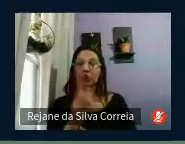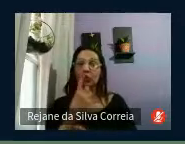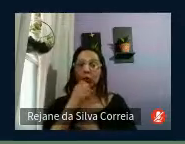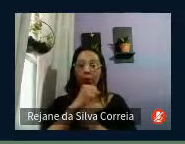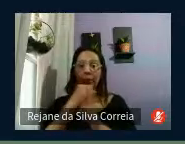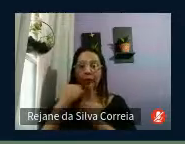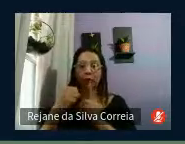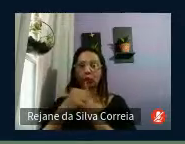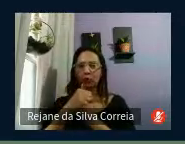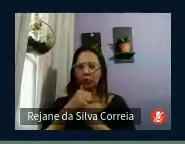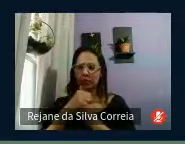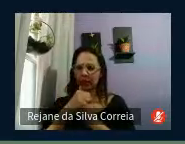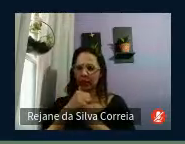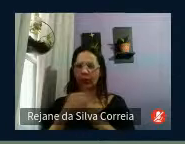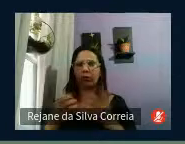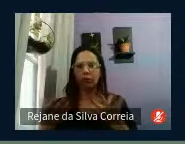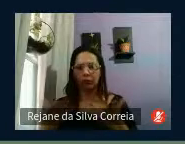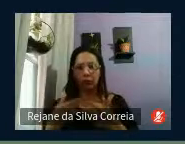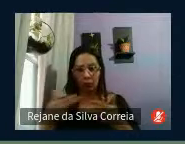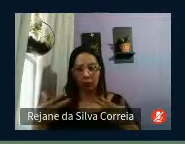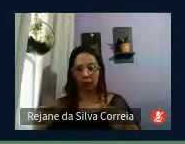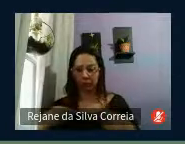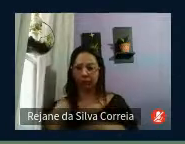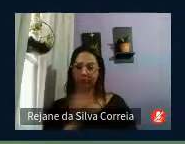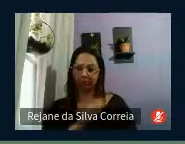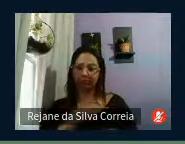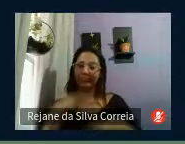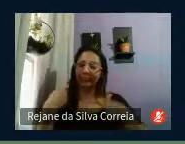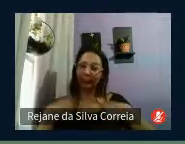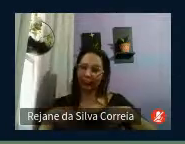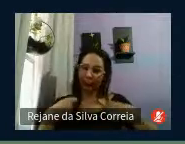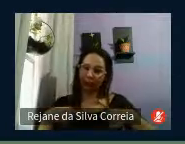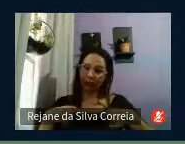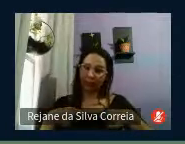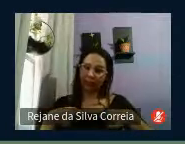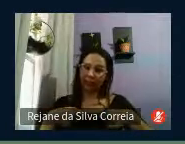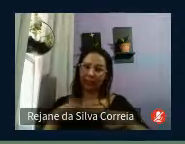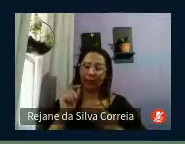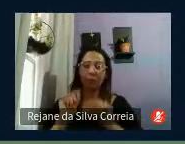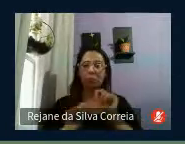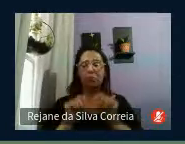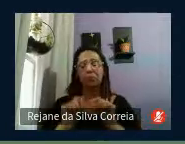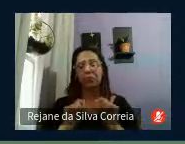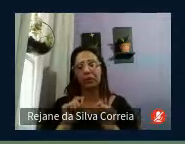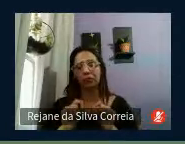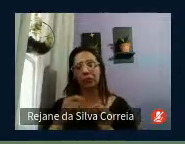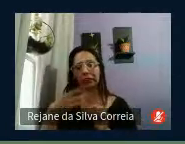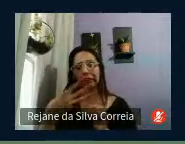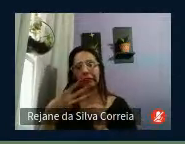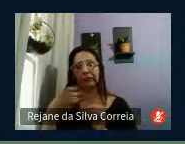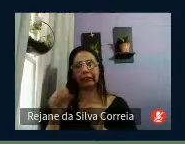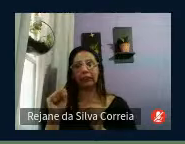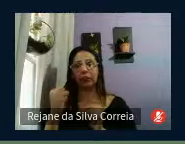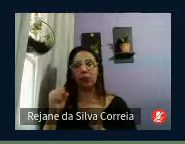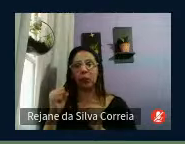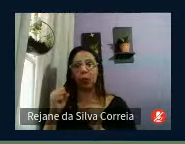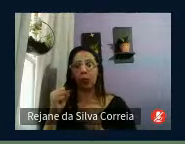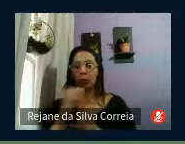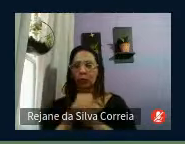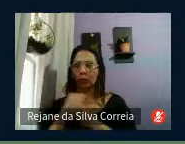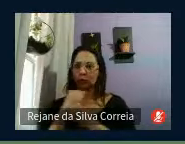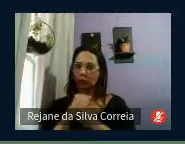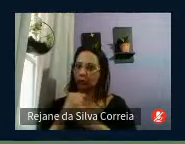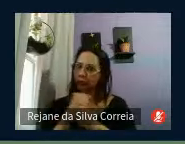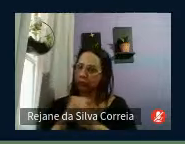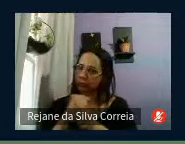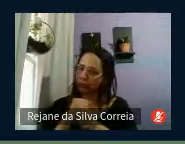é realmente uma coisa de que eu preciso do meu diploma de isolamento social, porque, querendo ou não, foram 38 anos vivendo dentro desse contexto de